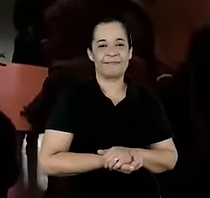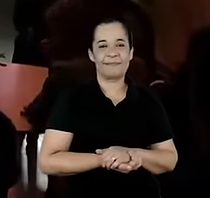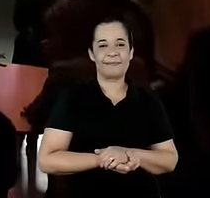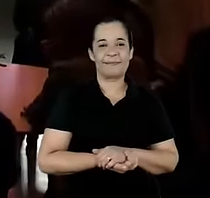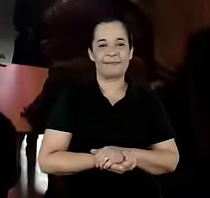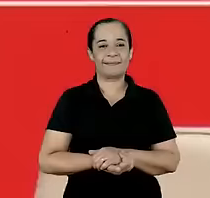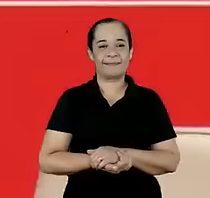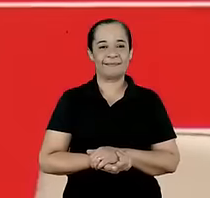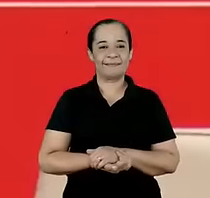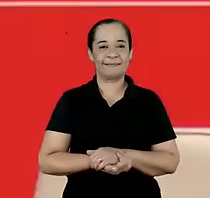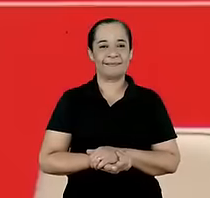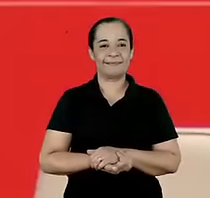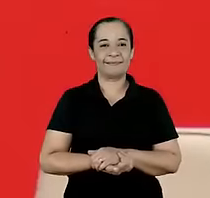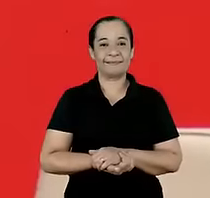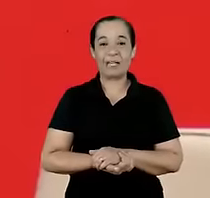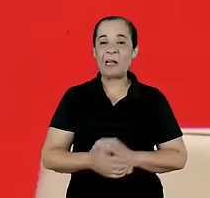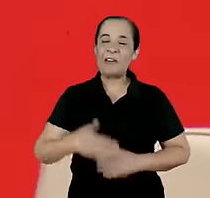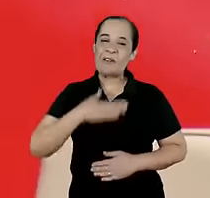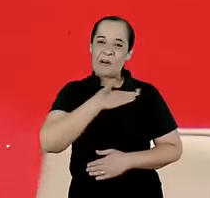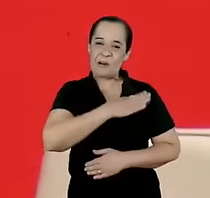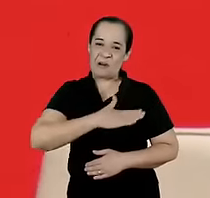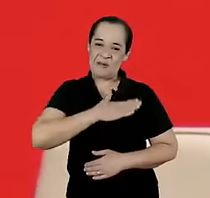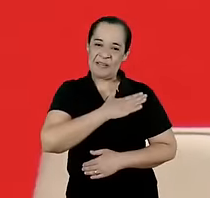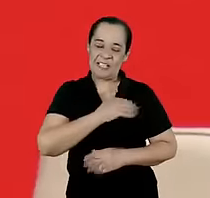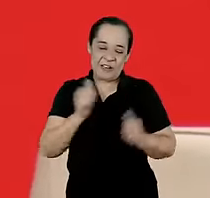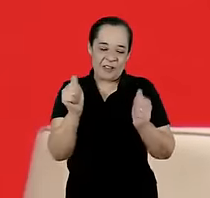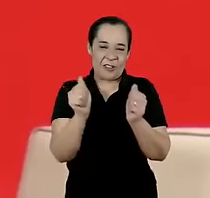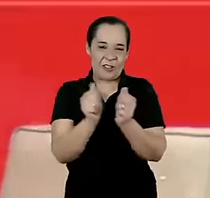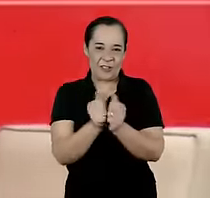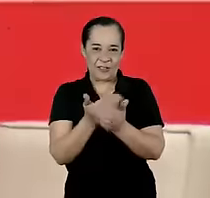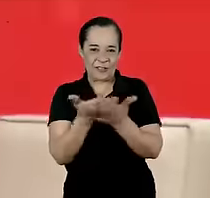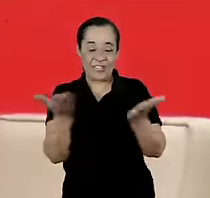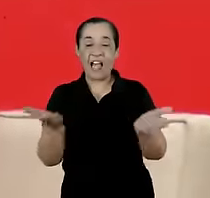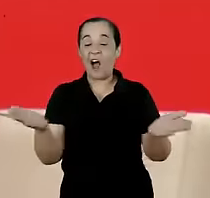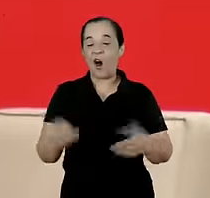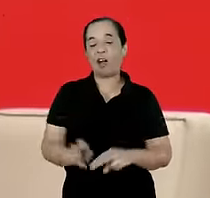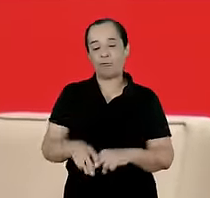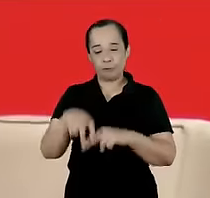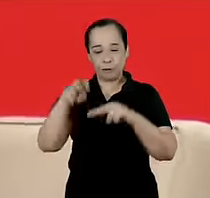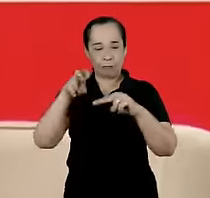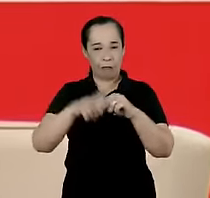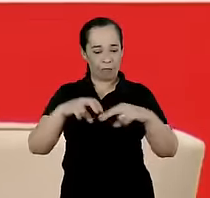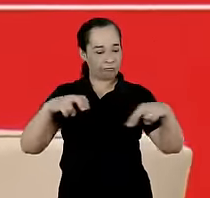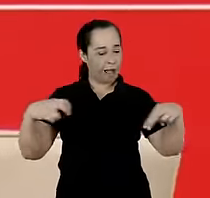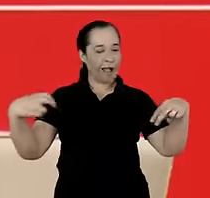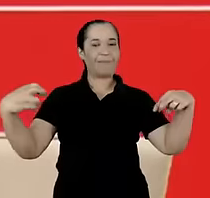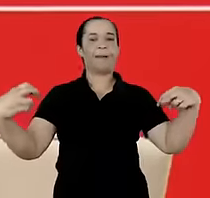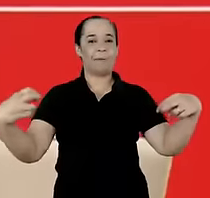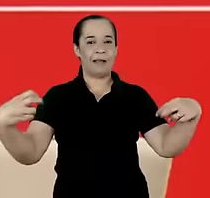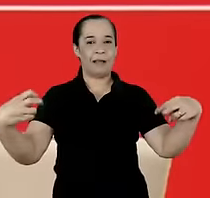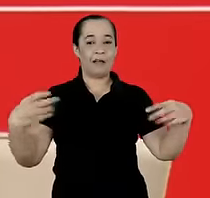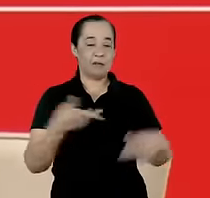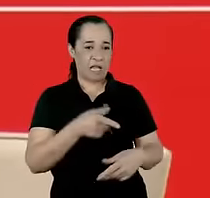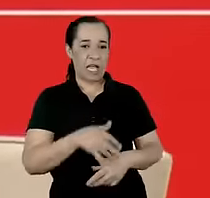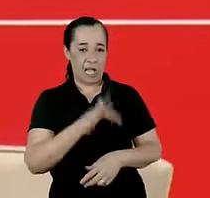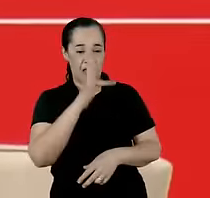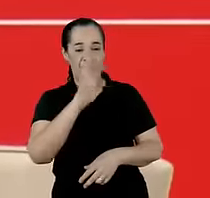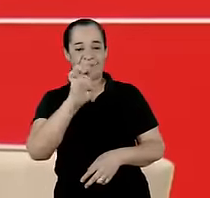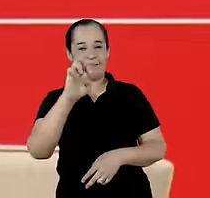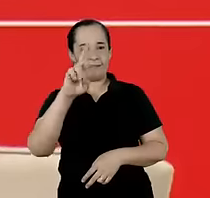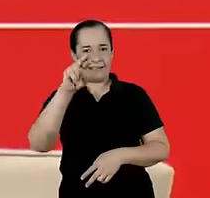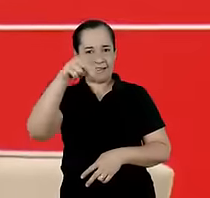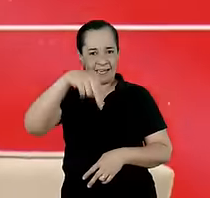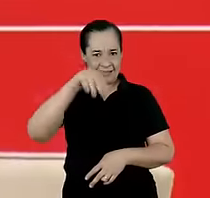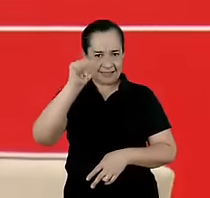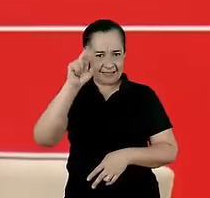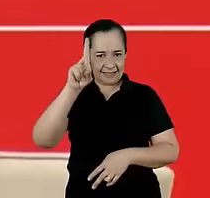Fernando um prazer est aqui com vocês vou me sentar aqui Fernando vou passar a palavra para você o Fernando